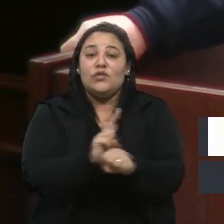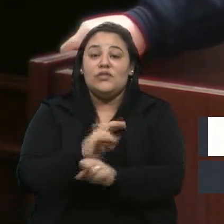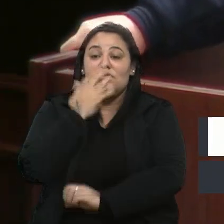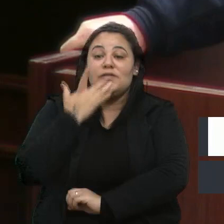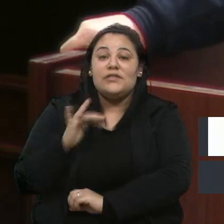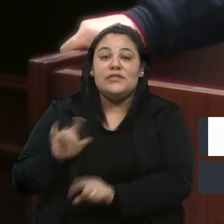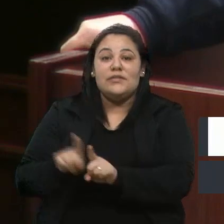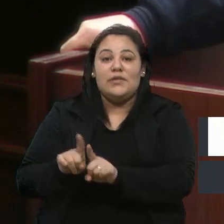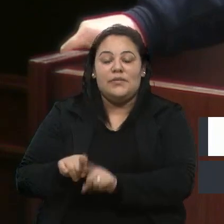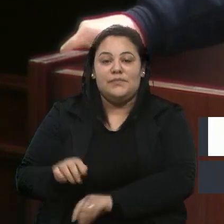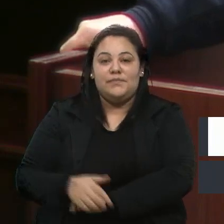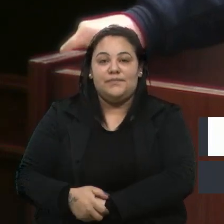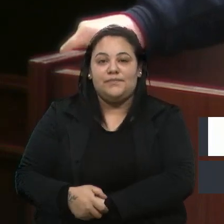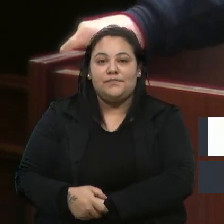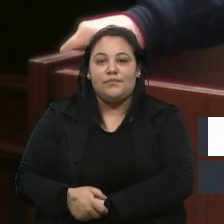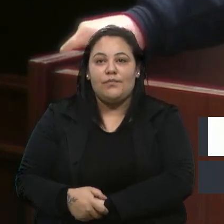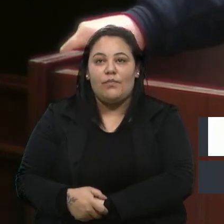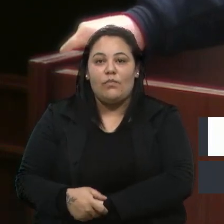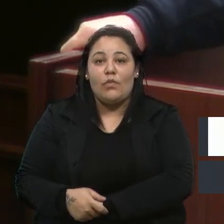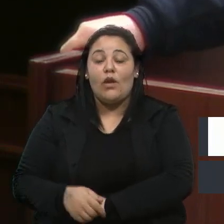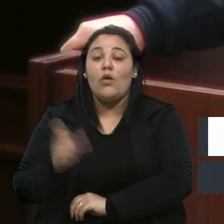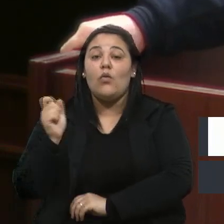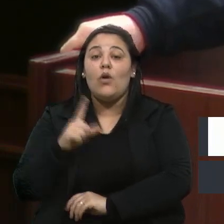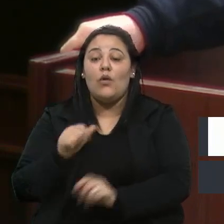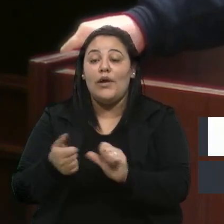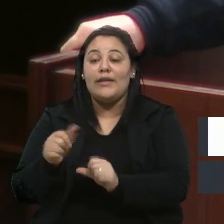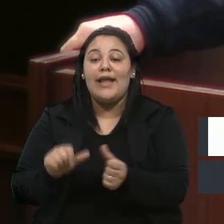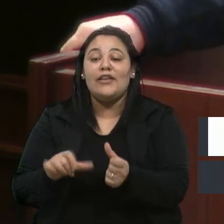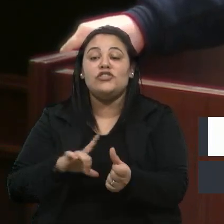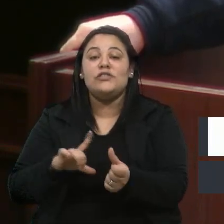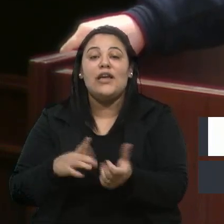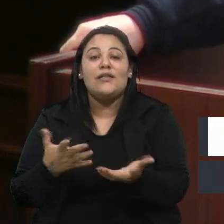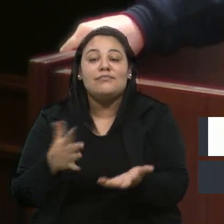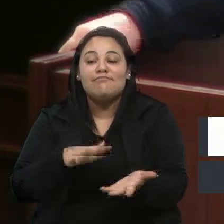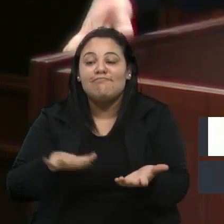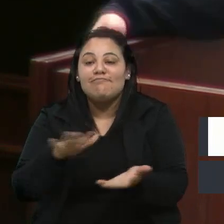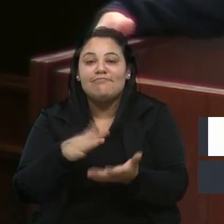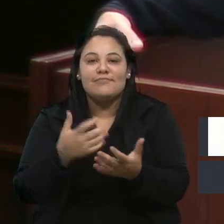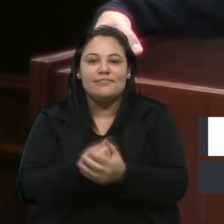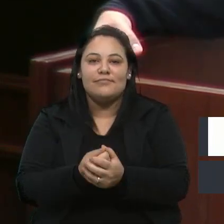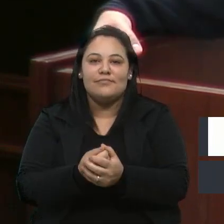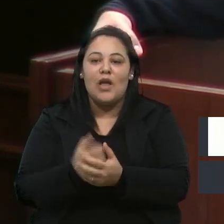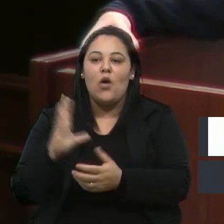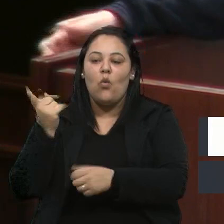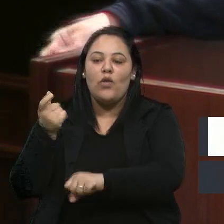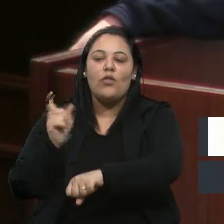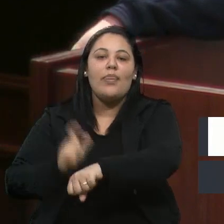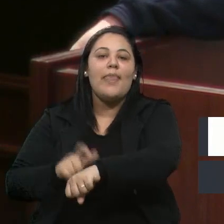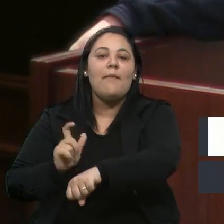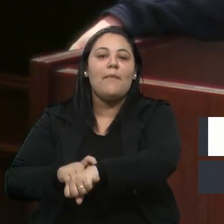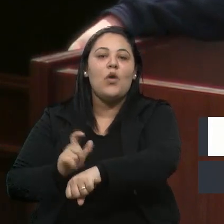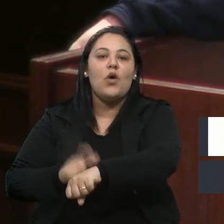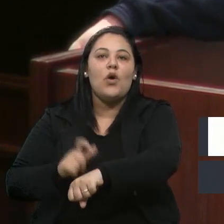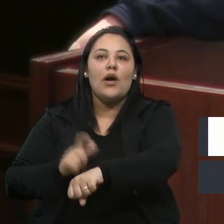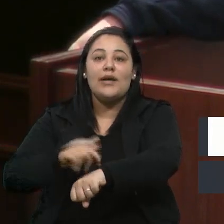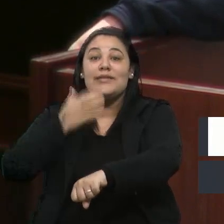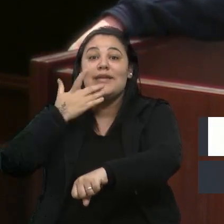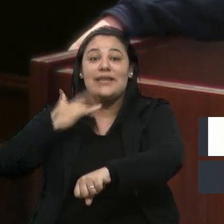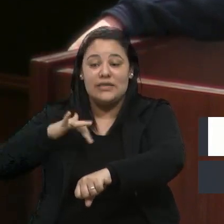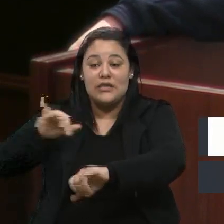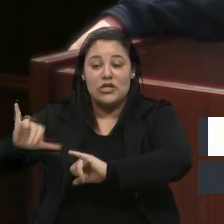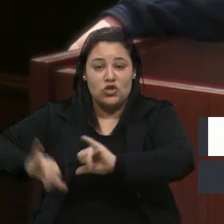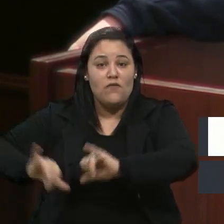gerações? Qual a efetividade que a gente tem? Talvez há quanto tempo essa criança estava sofrendo